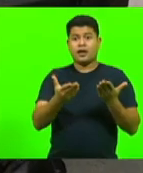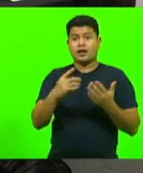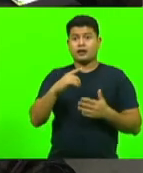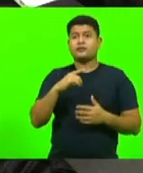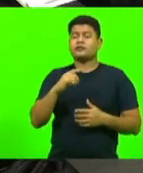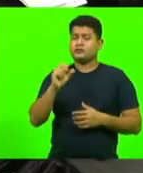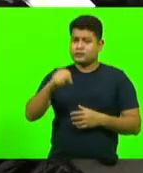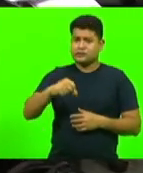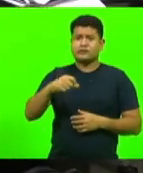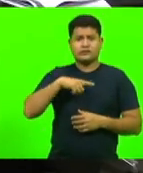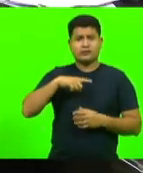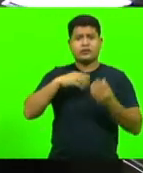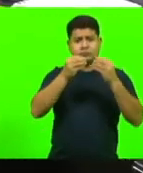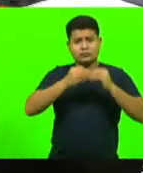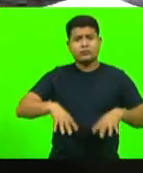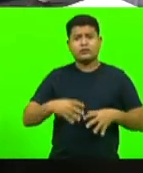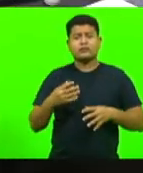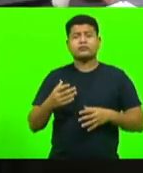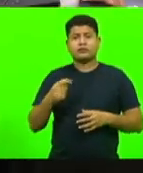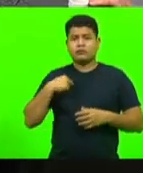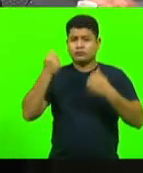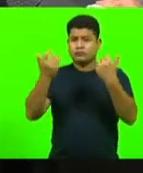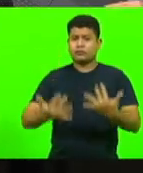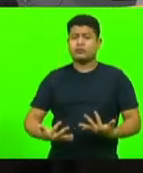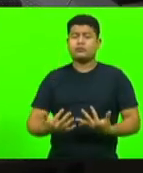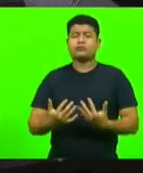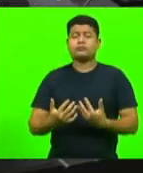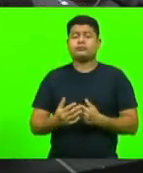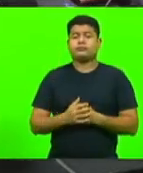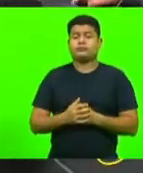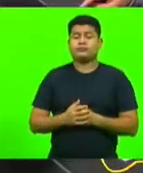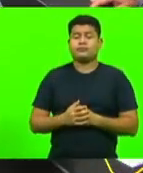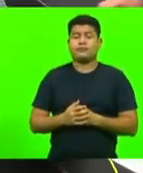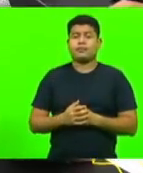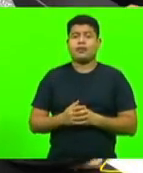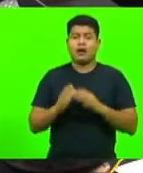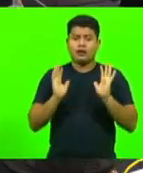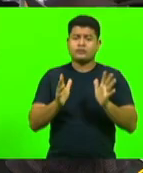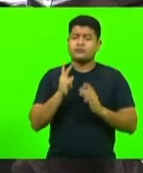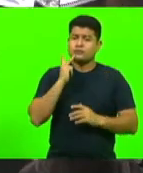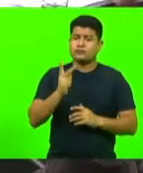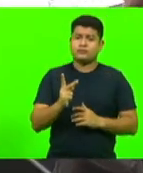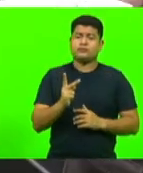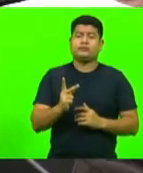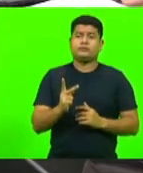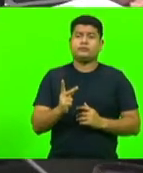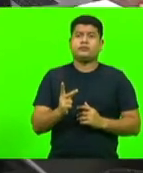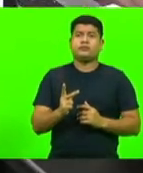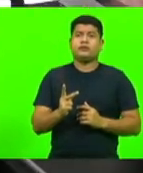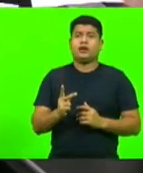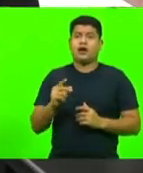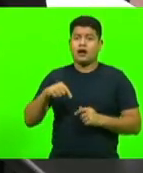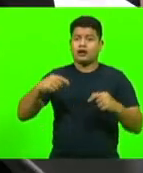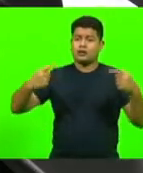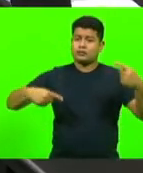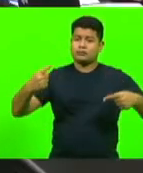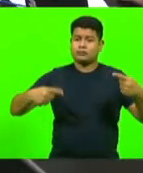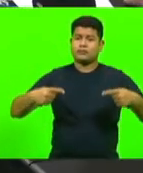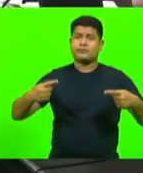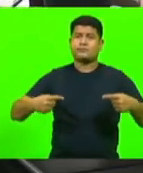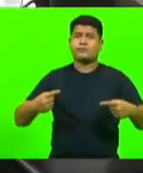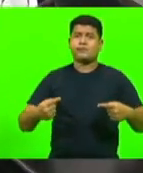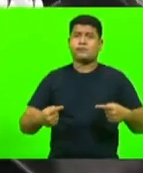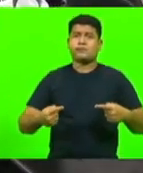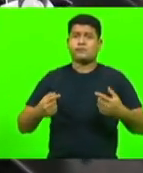serão atingidos e eu digo como e a gente já falou Inclusive essa questão de